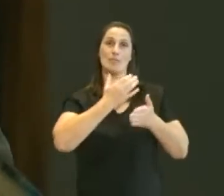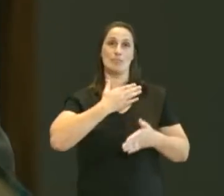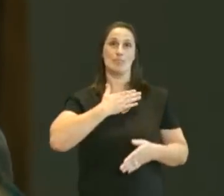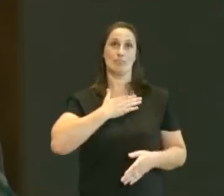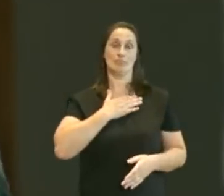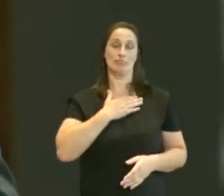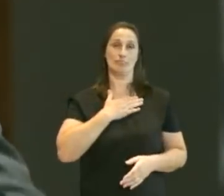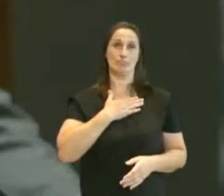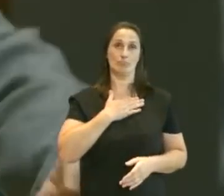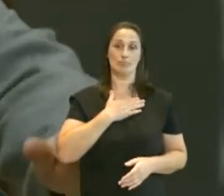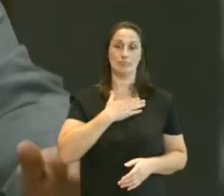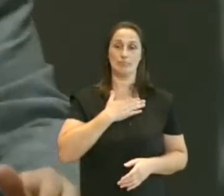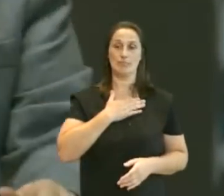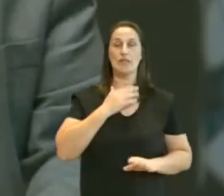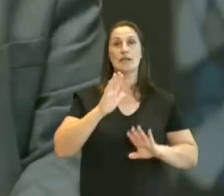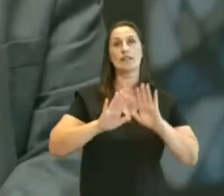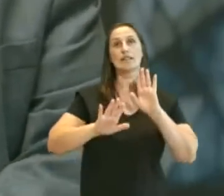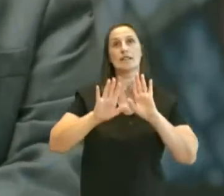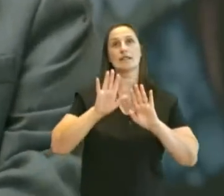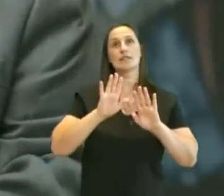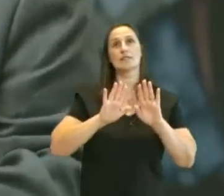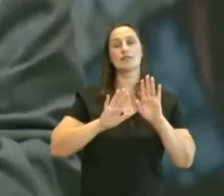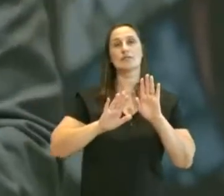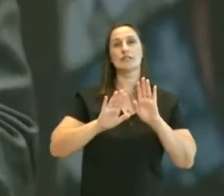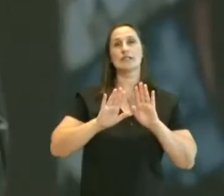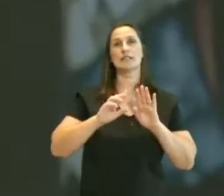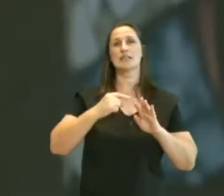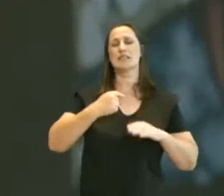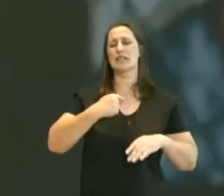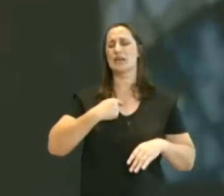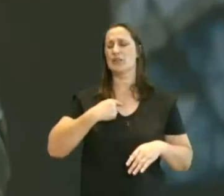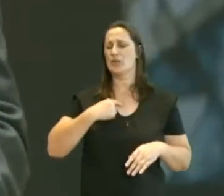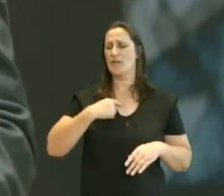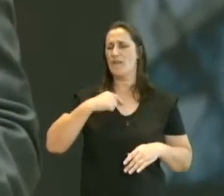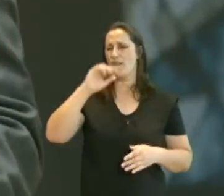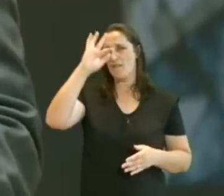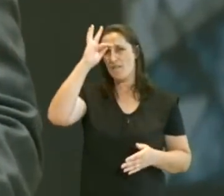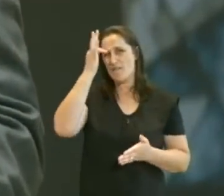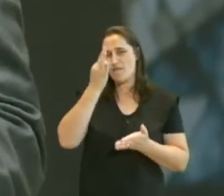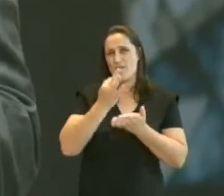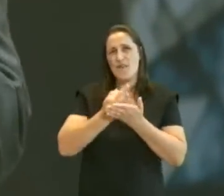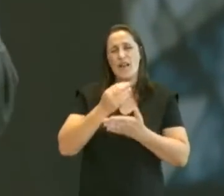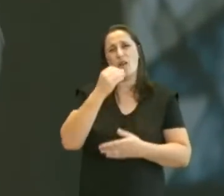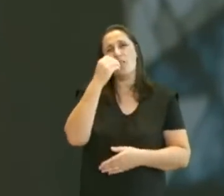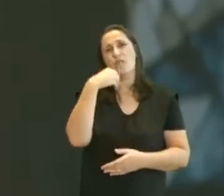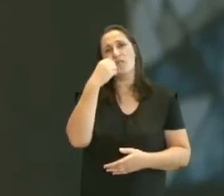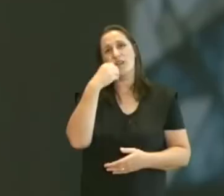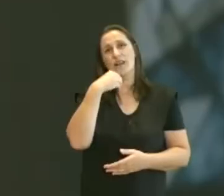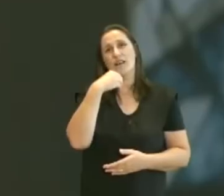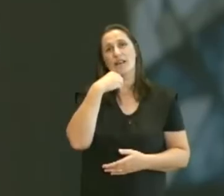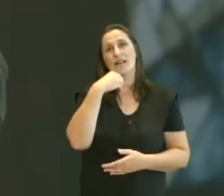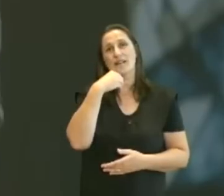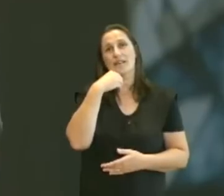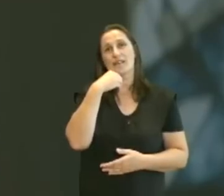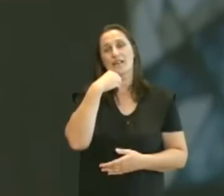E é interessante que às vezes, quando eu estou naquela crise de fé, Não é exatamente aquele lugar e diz assim: já